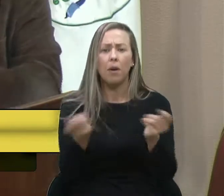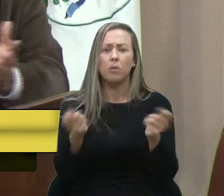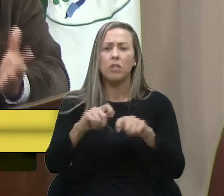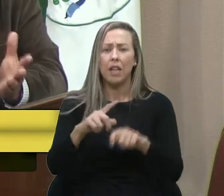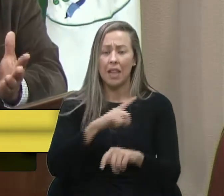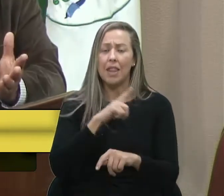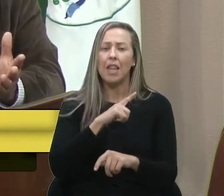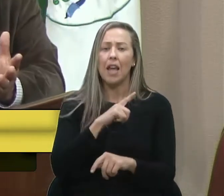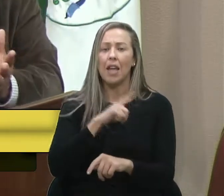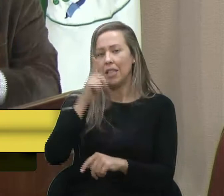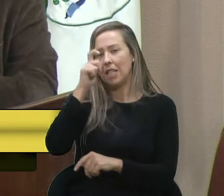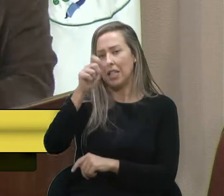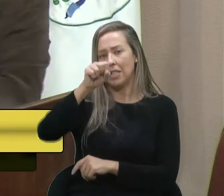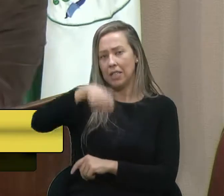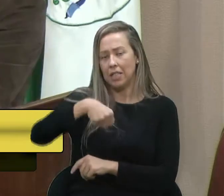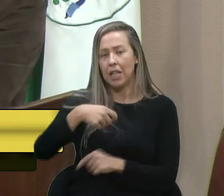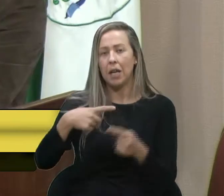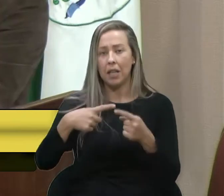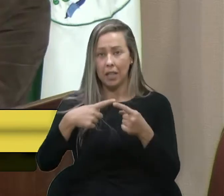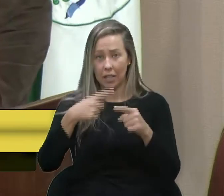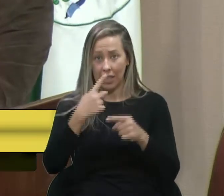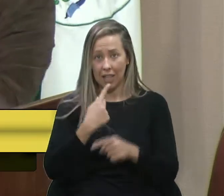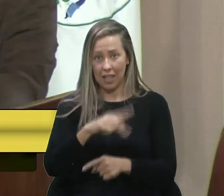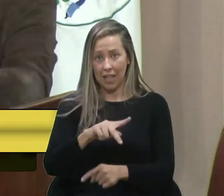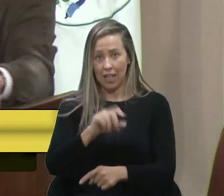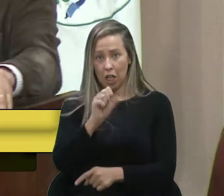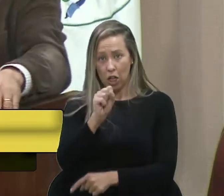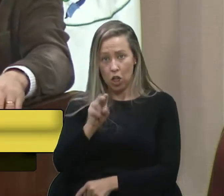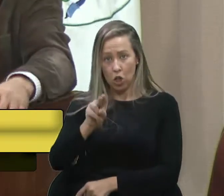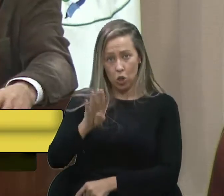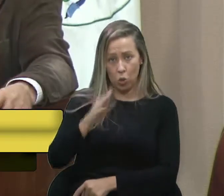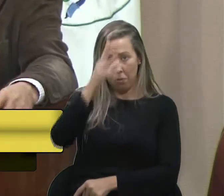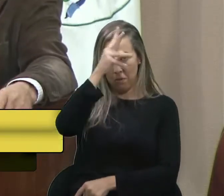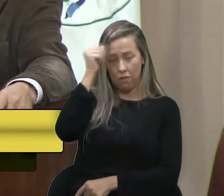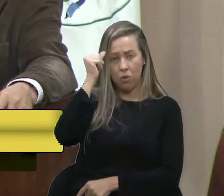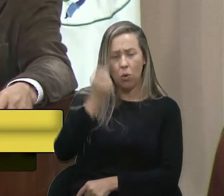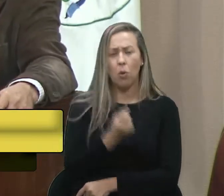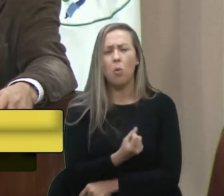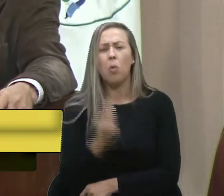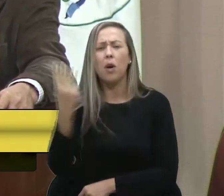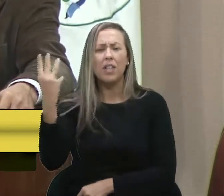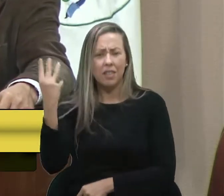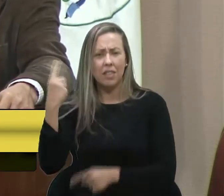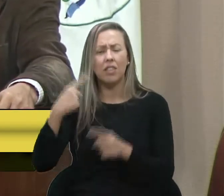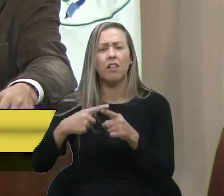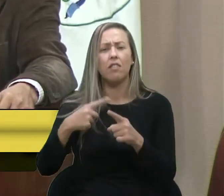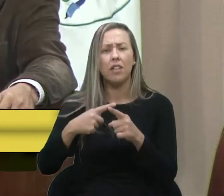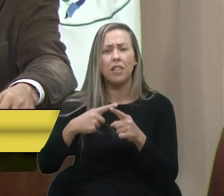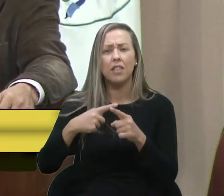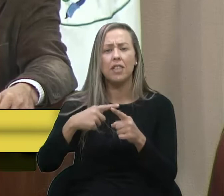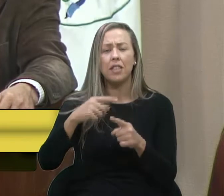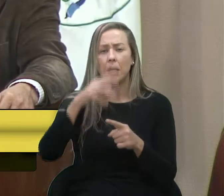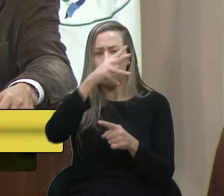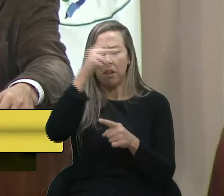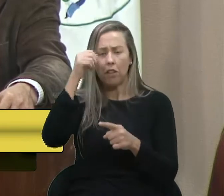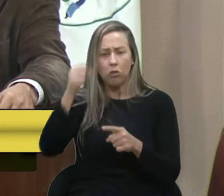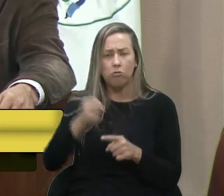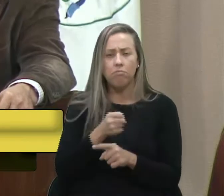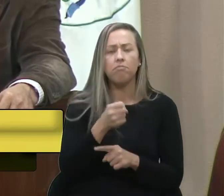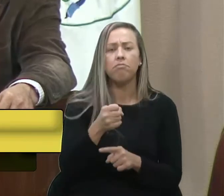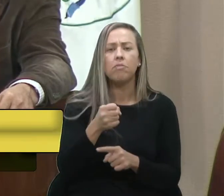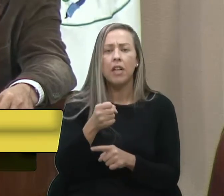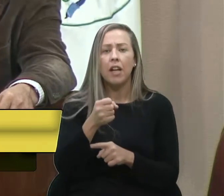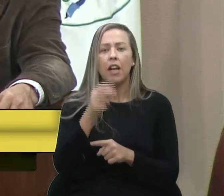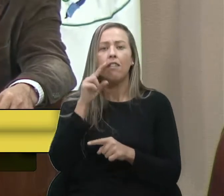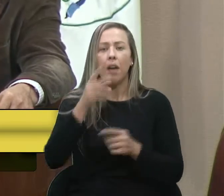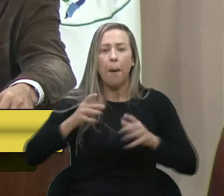boa vontade na subprefeitura. Quantas vezes, colega, quando no primeiro ano que eu era subprefeito, ia a